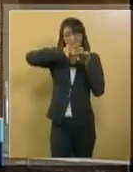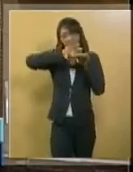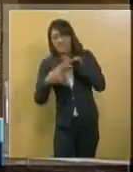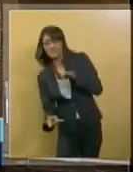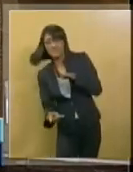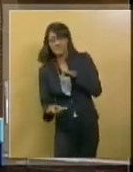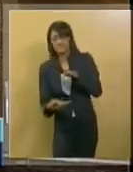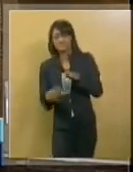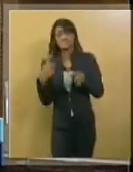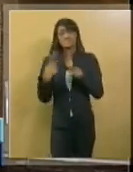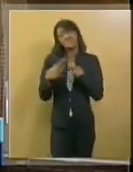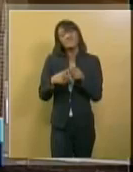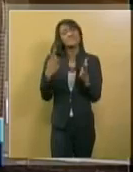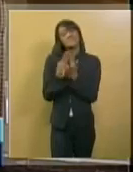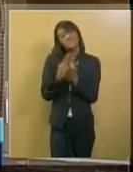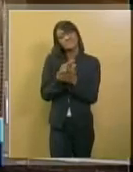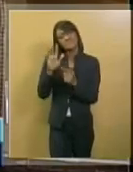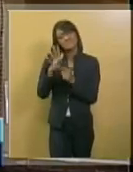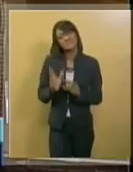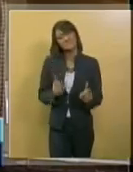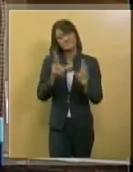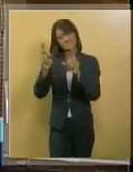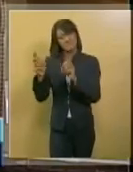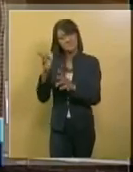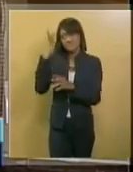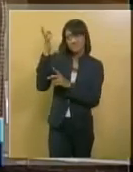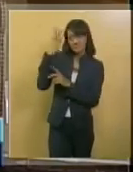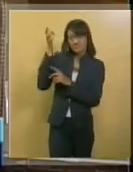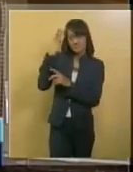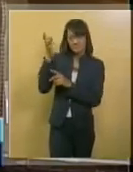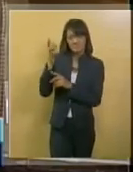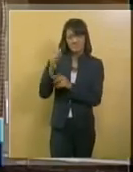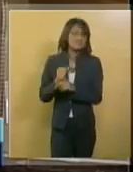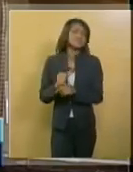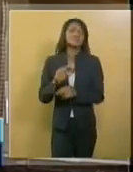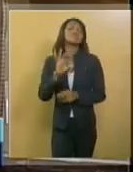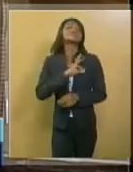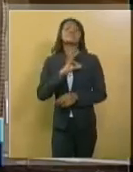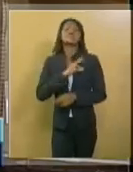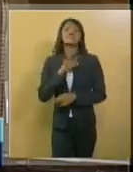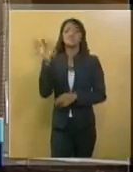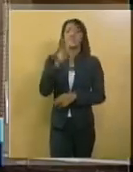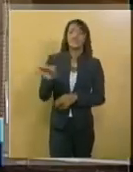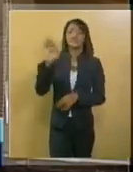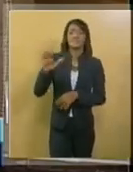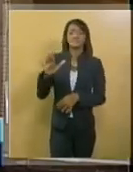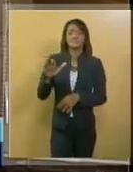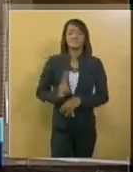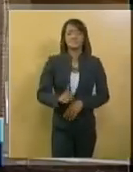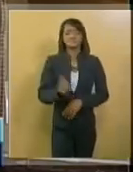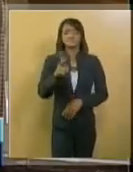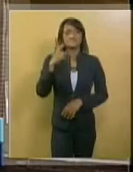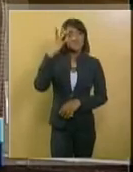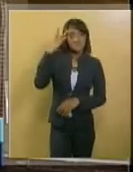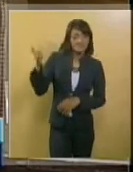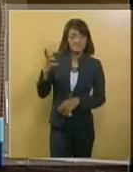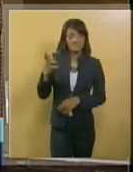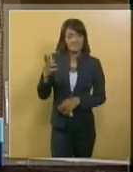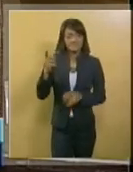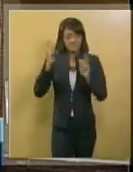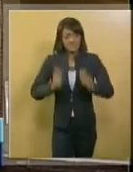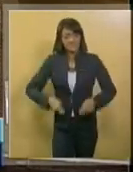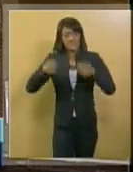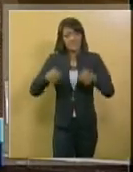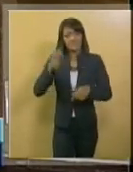feira ilegal de animais para continuar no dia seguinte, permitida pela, pela Polícia Rodoviária Federal, para continuar no dia seguinte, animal na